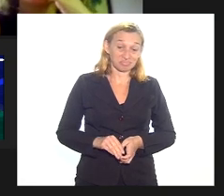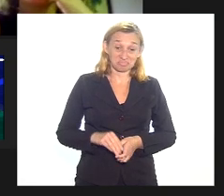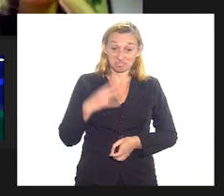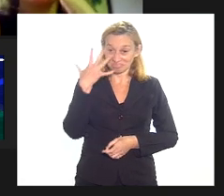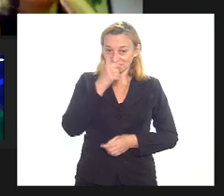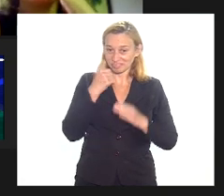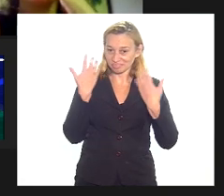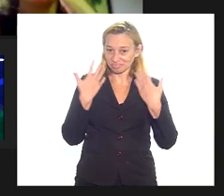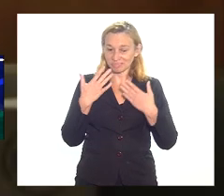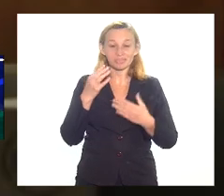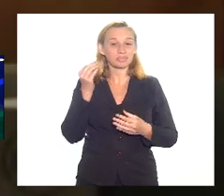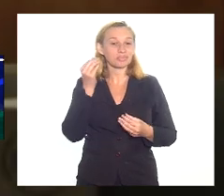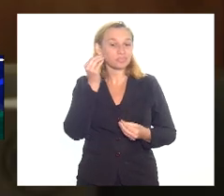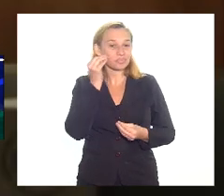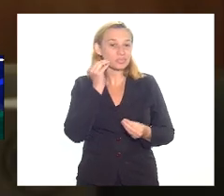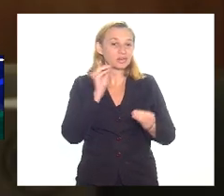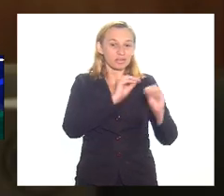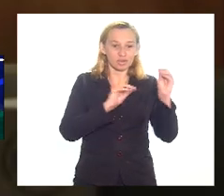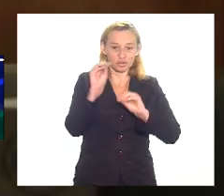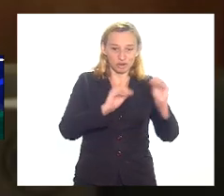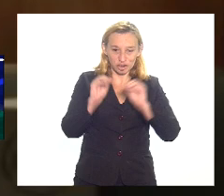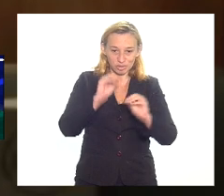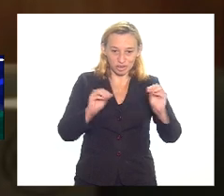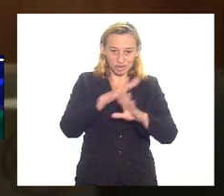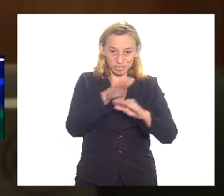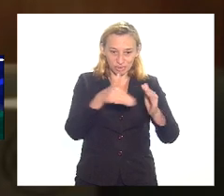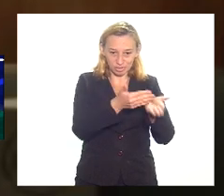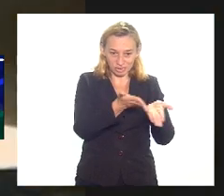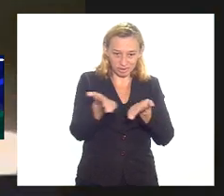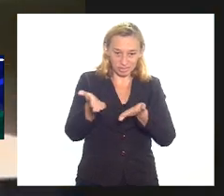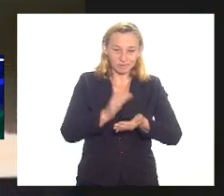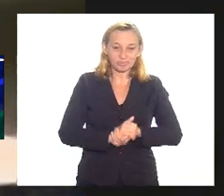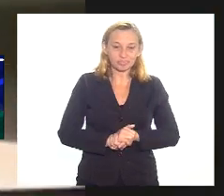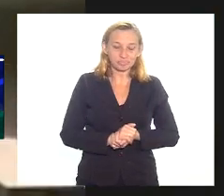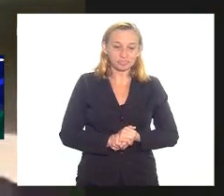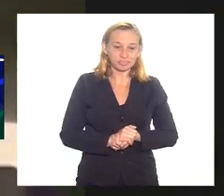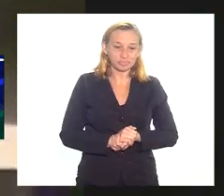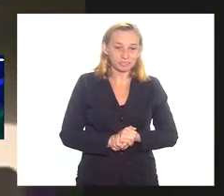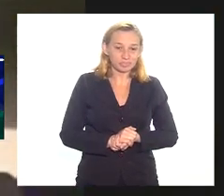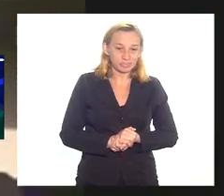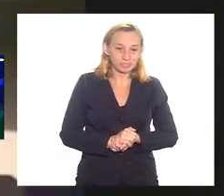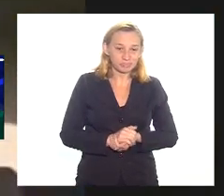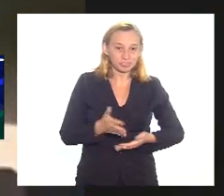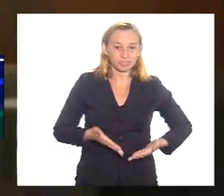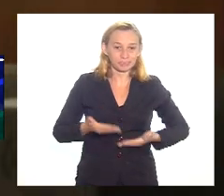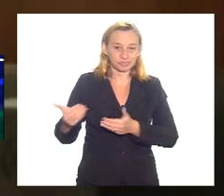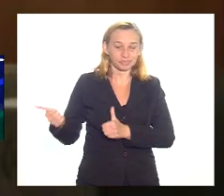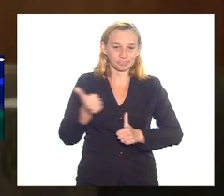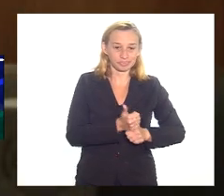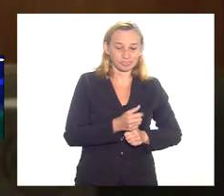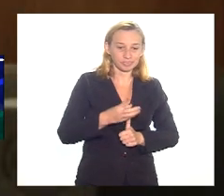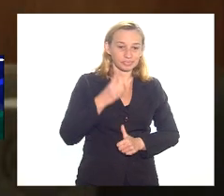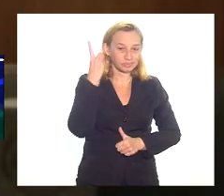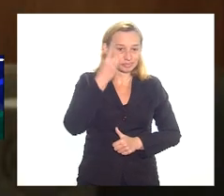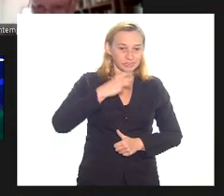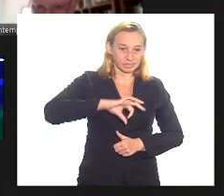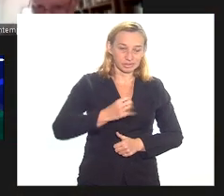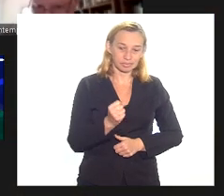Obrigado. Beijo, Bebeto. Obrigado, Val. Beijo, presidente. Beijo a todos aí, a todos. Eu passo a presidência para a deputada Marta